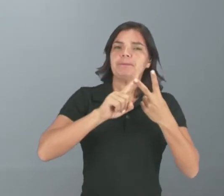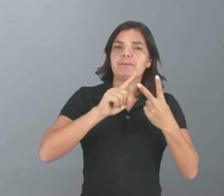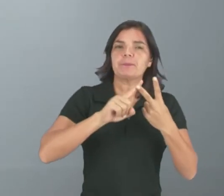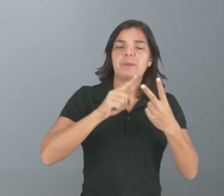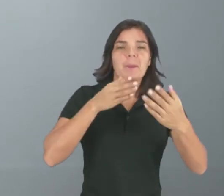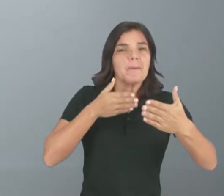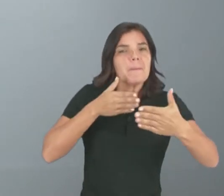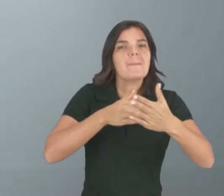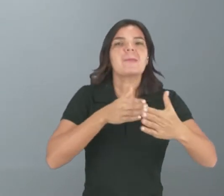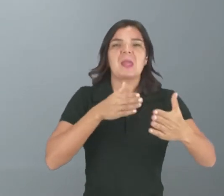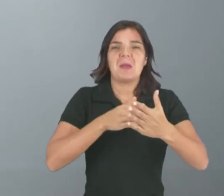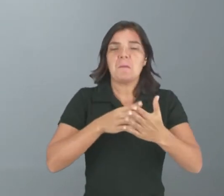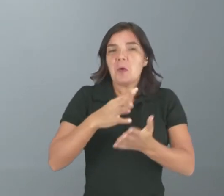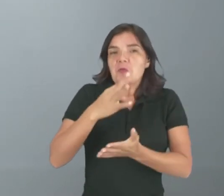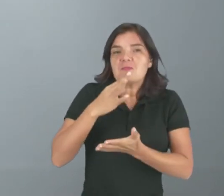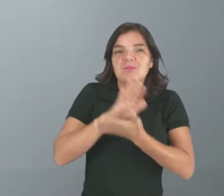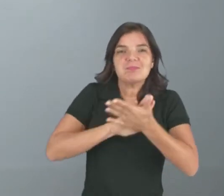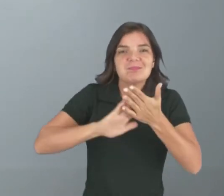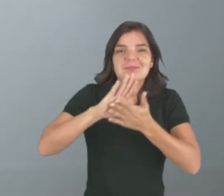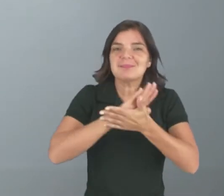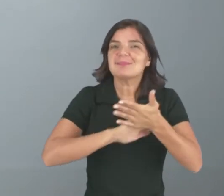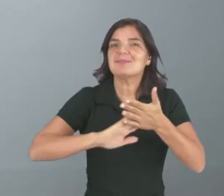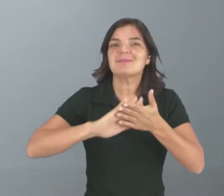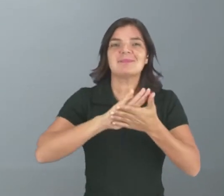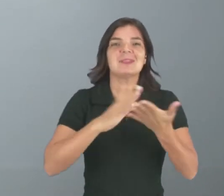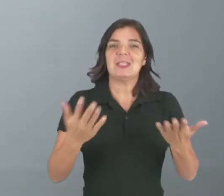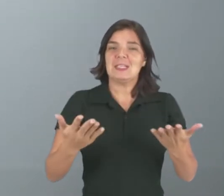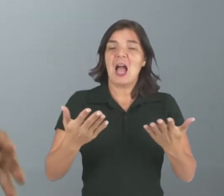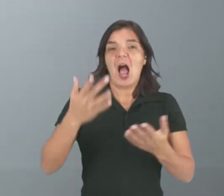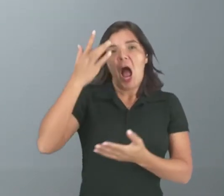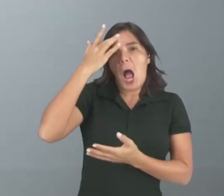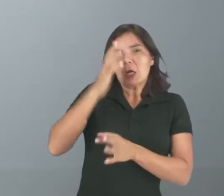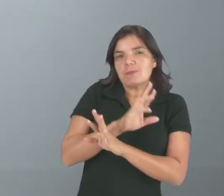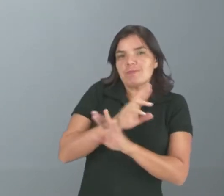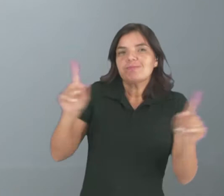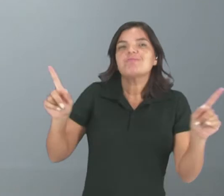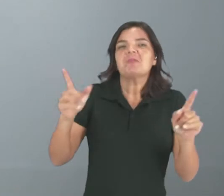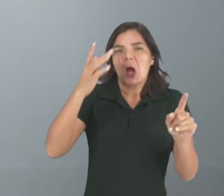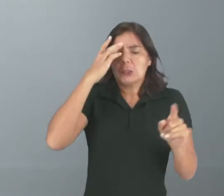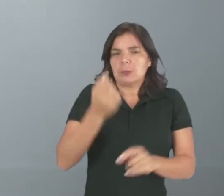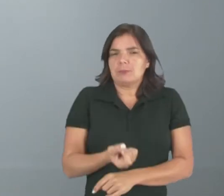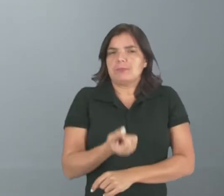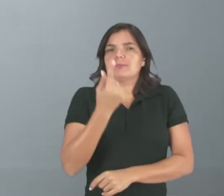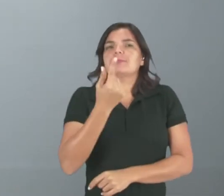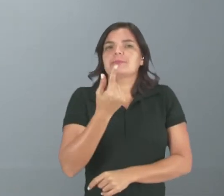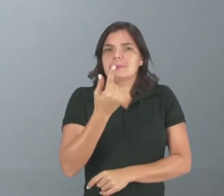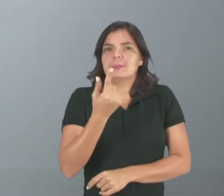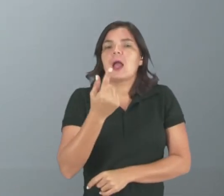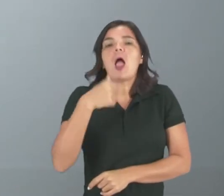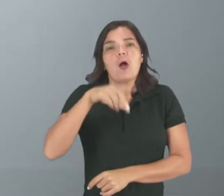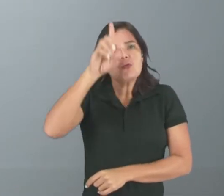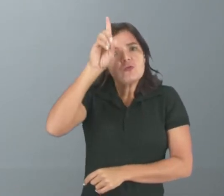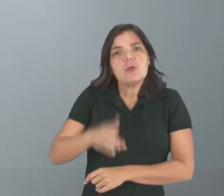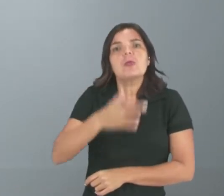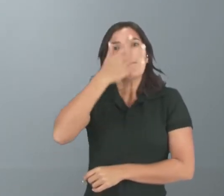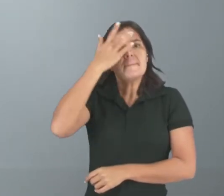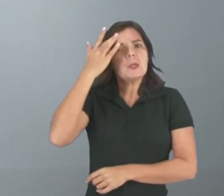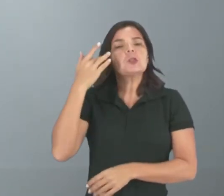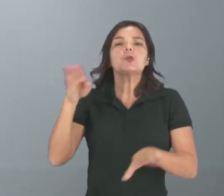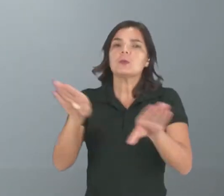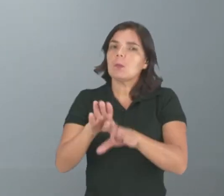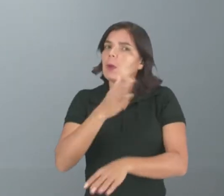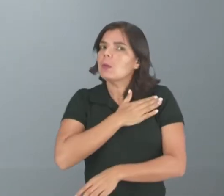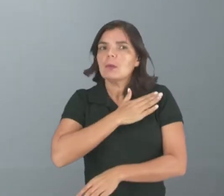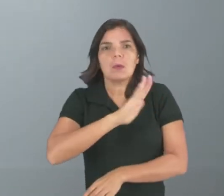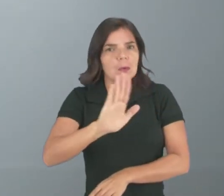barreira por desconhecer, por achar diferente, achar estranho. É o direito da pessoa também não